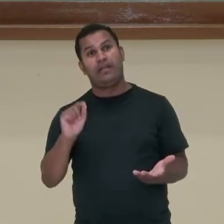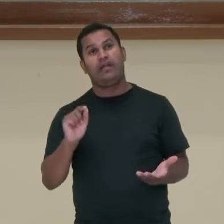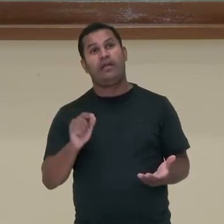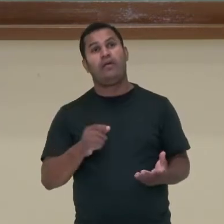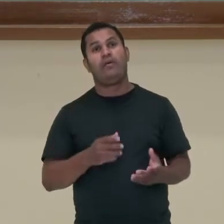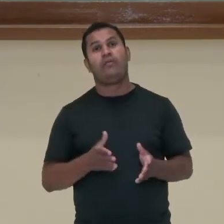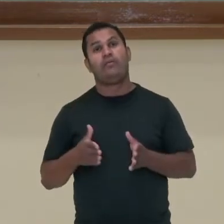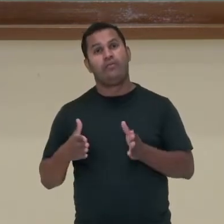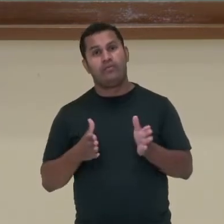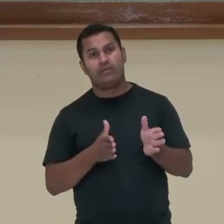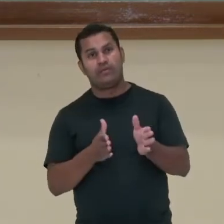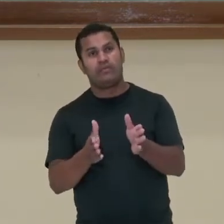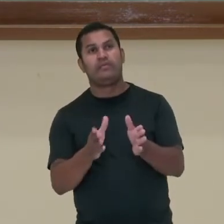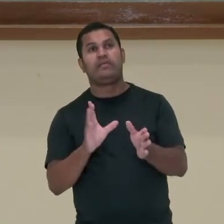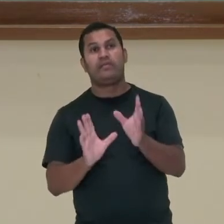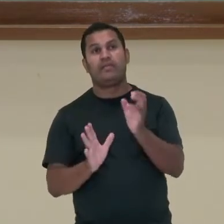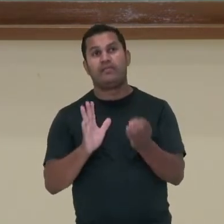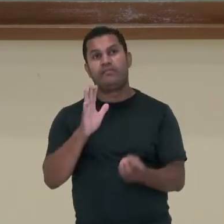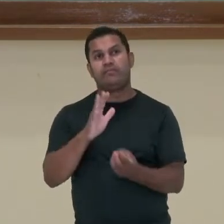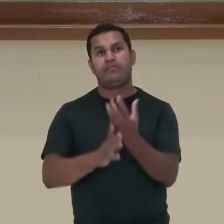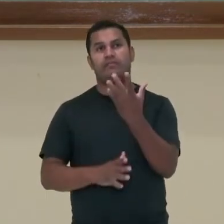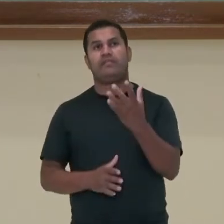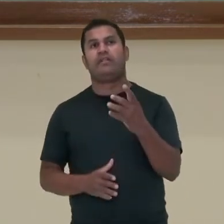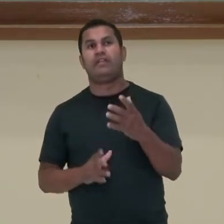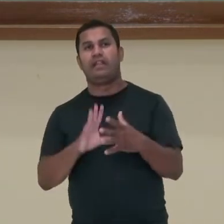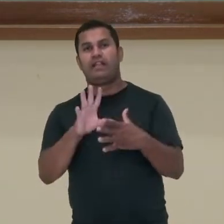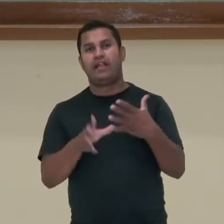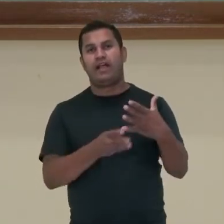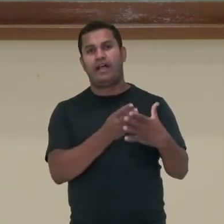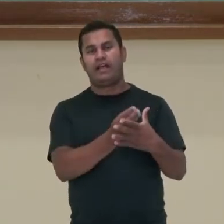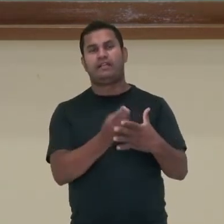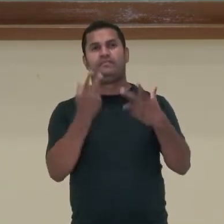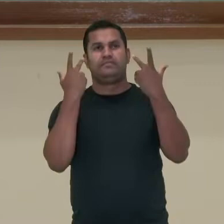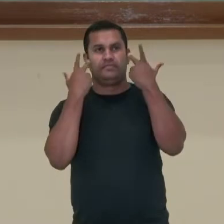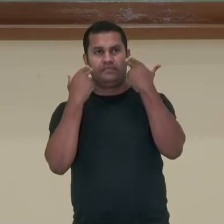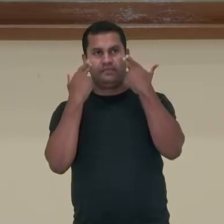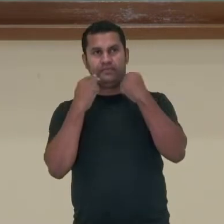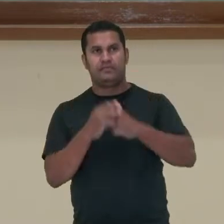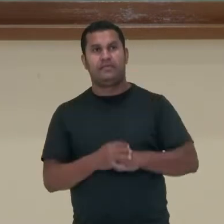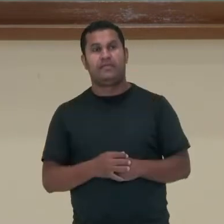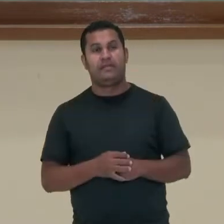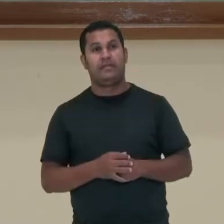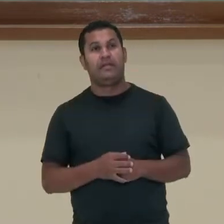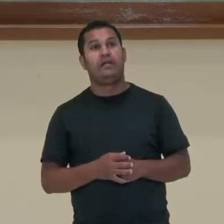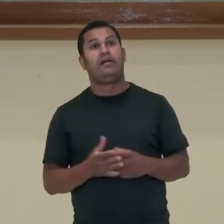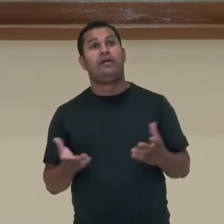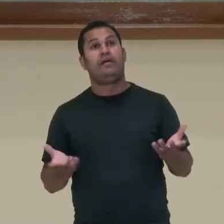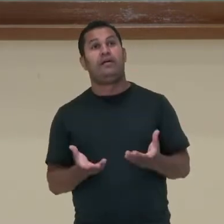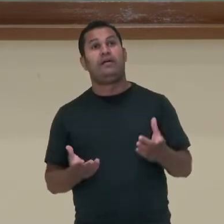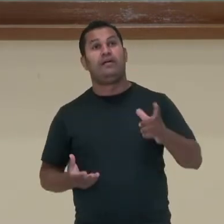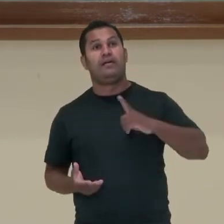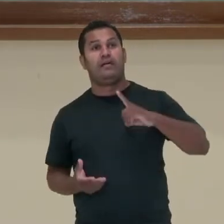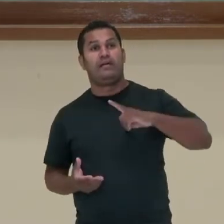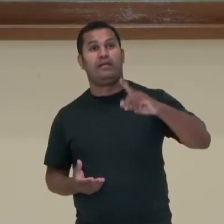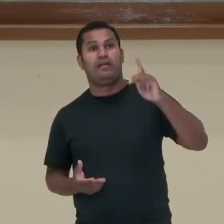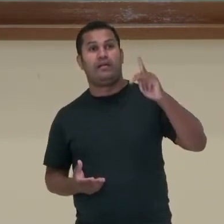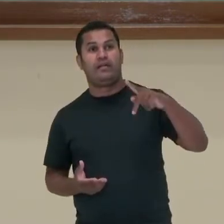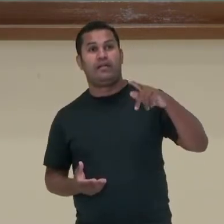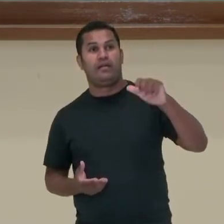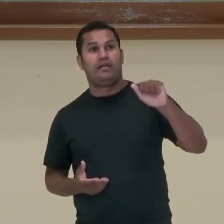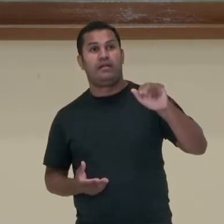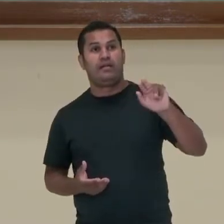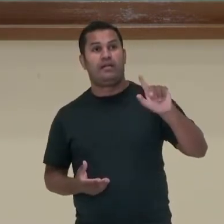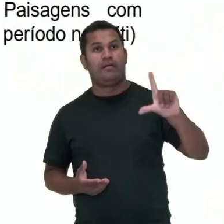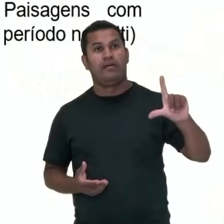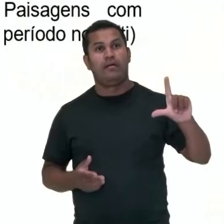que aconteceu dentro da arte moderna. Então nós temos Paul Gauguin, 1848-1903, pintor francês que residiu no Peru em infância.